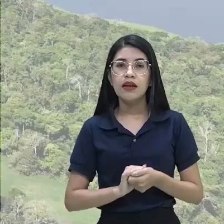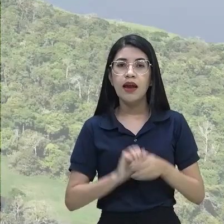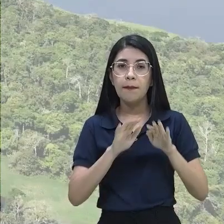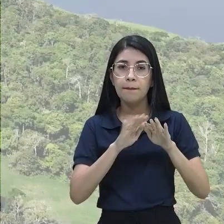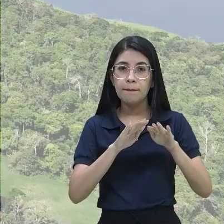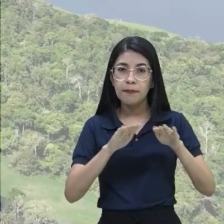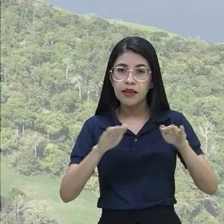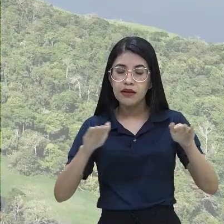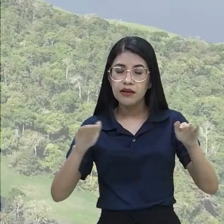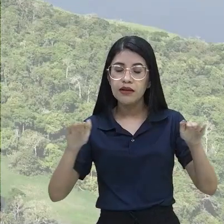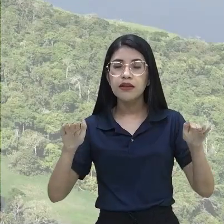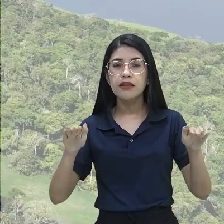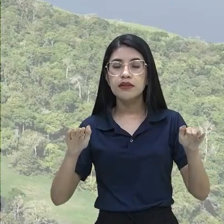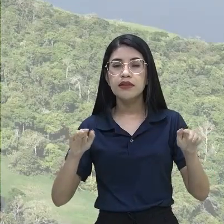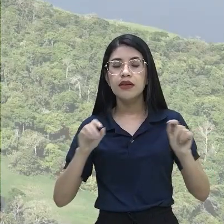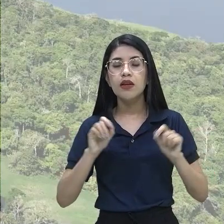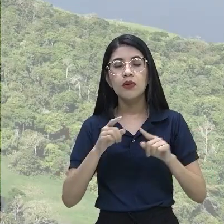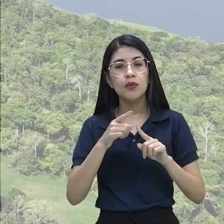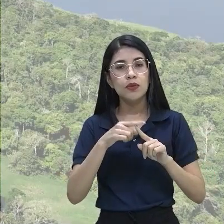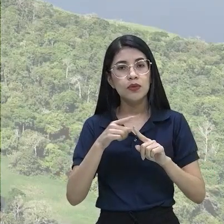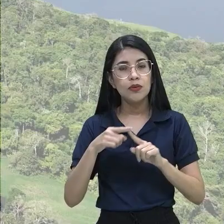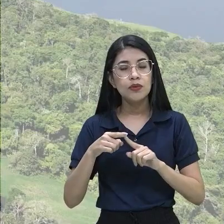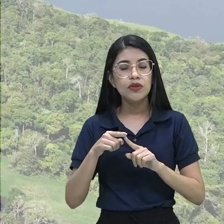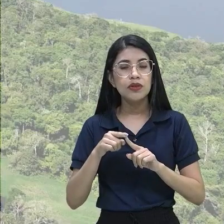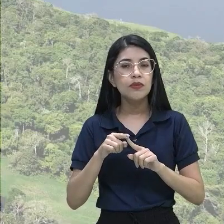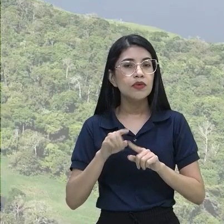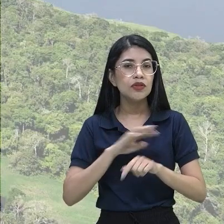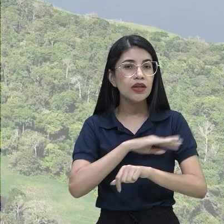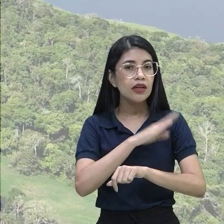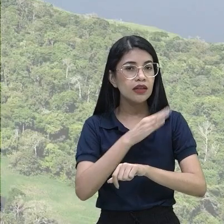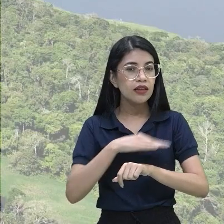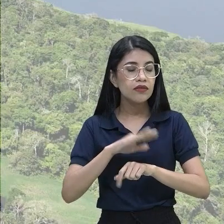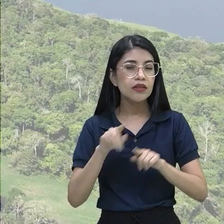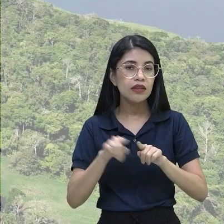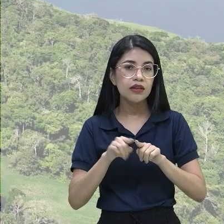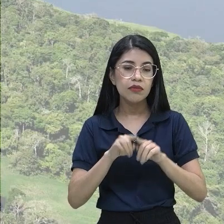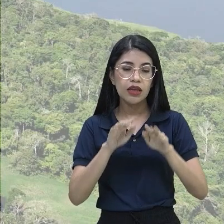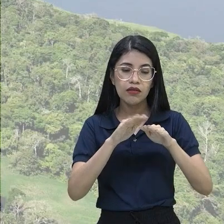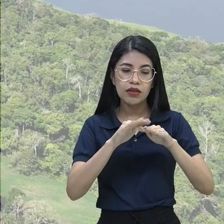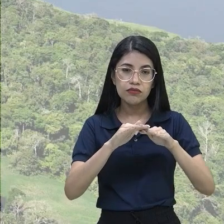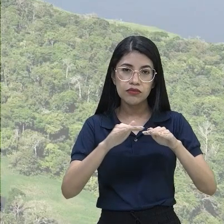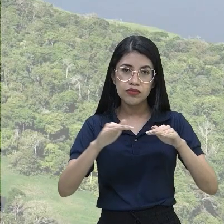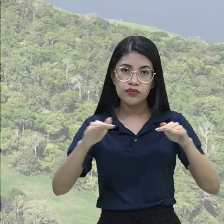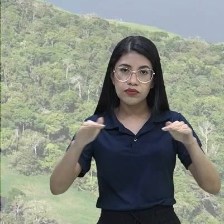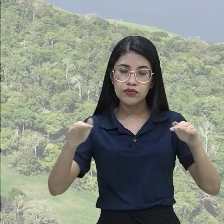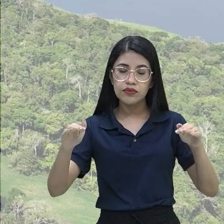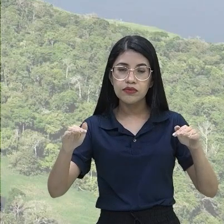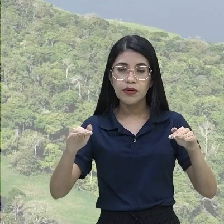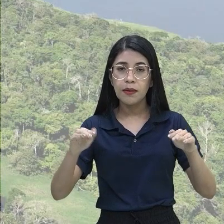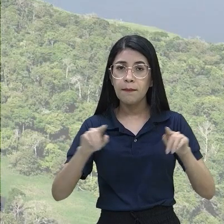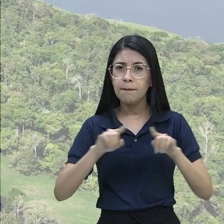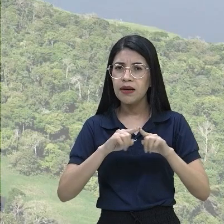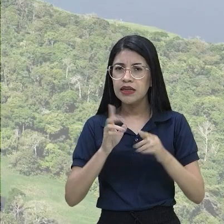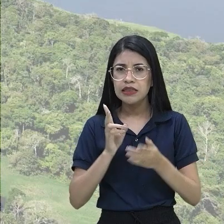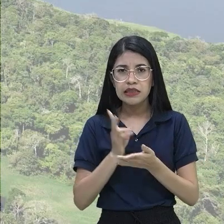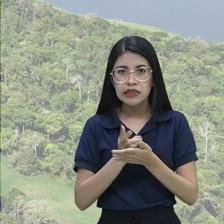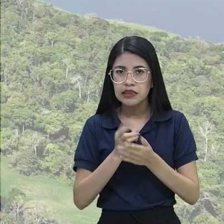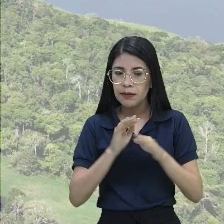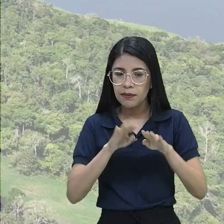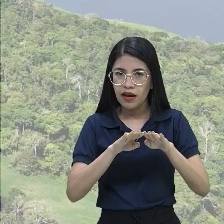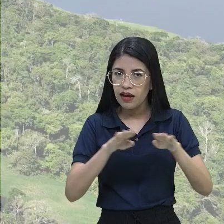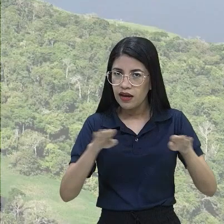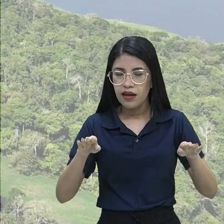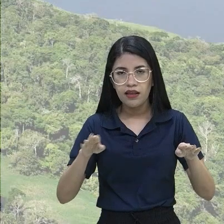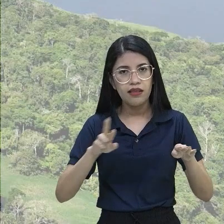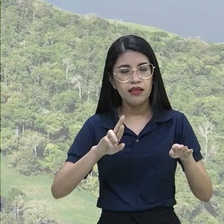planícies, tá? As planícies são terrenos relativamente planos, tá? Não quer dizer que seja 100% plano,